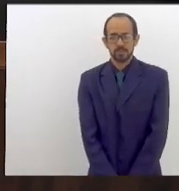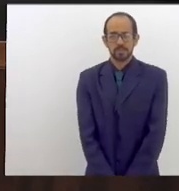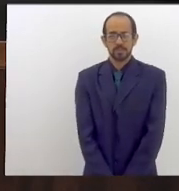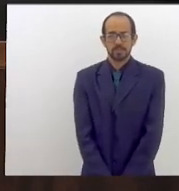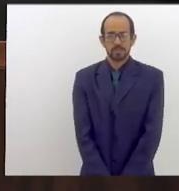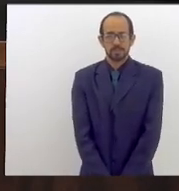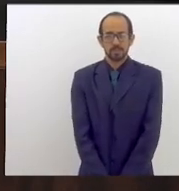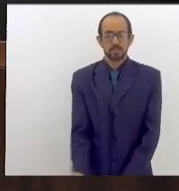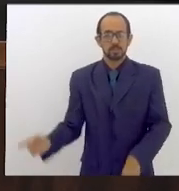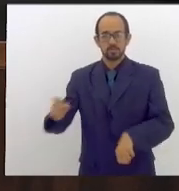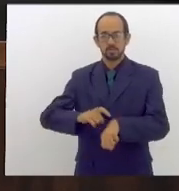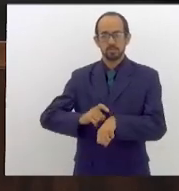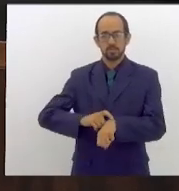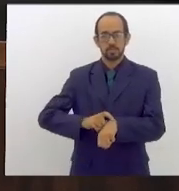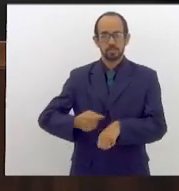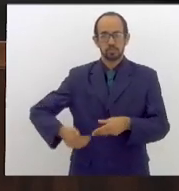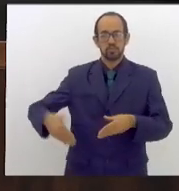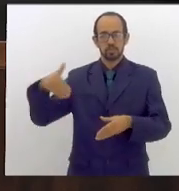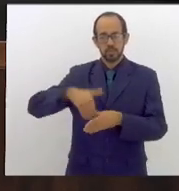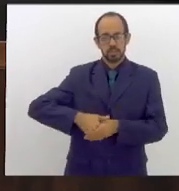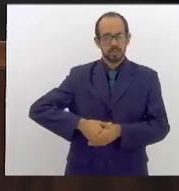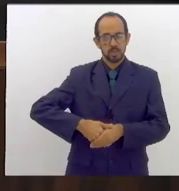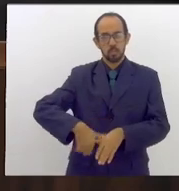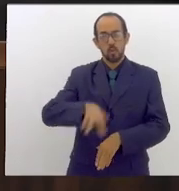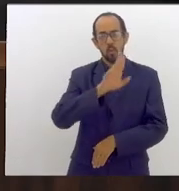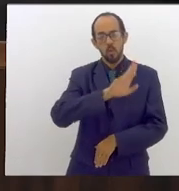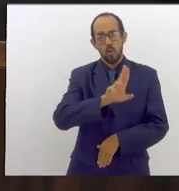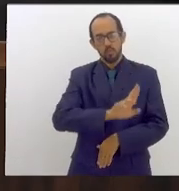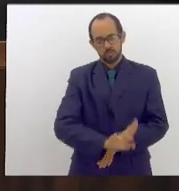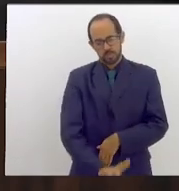estamos em procedimentos de votação nominal